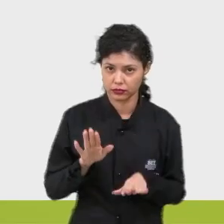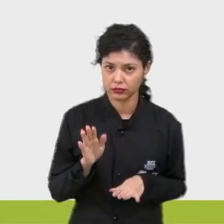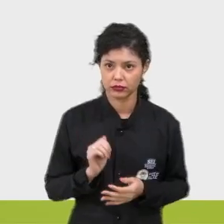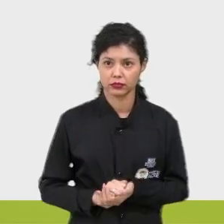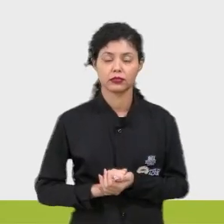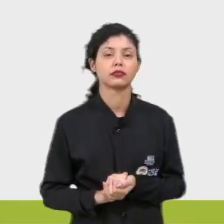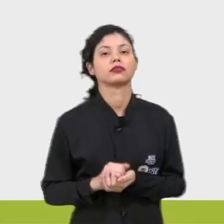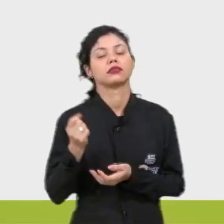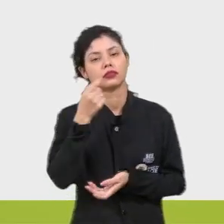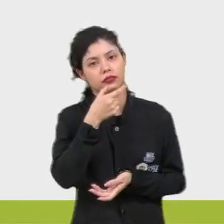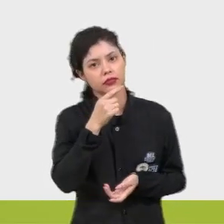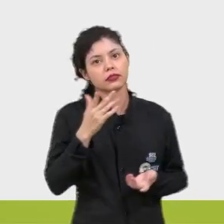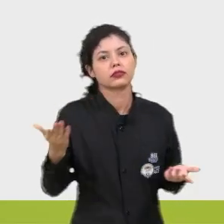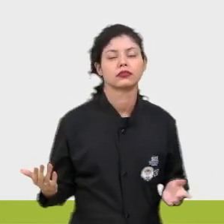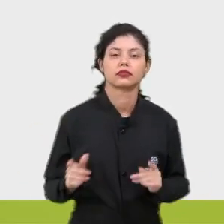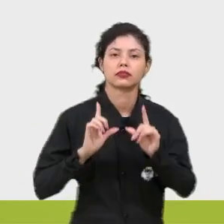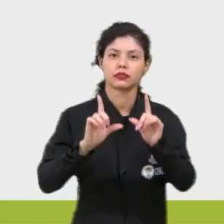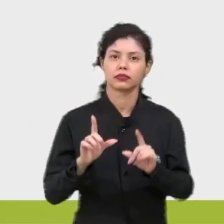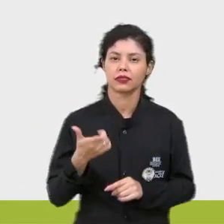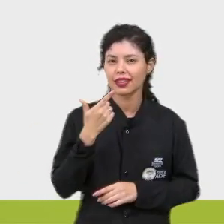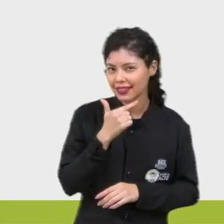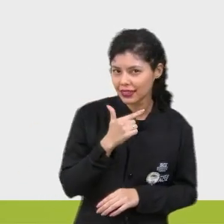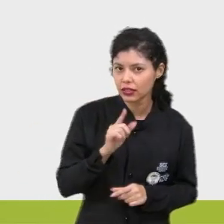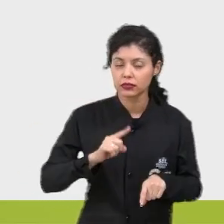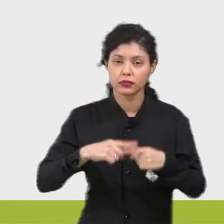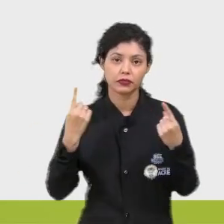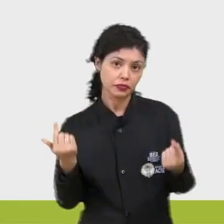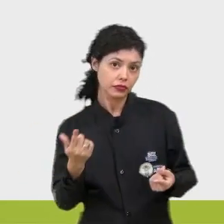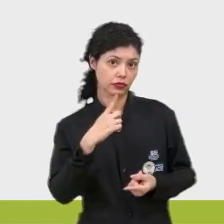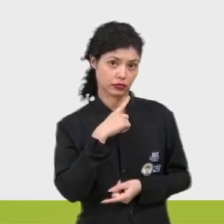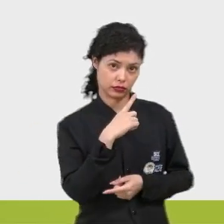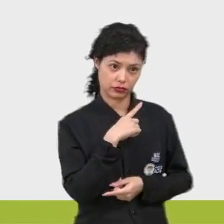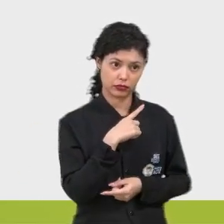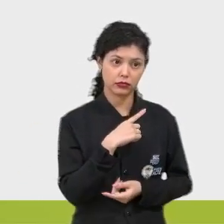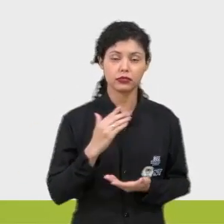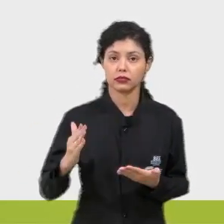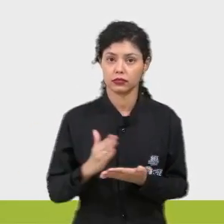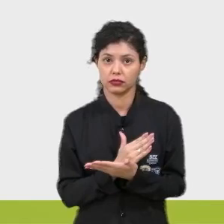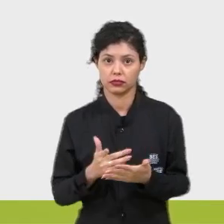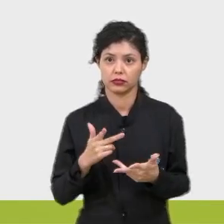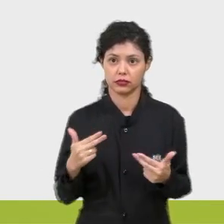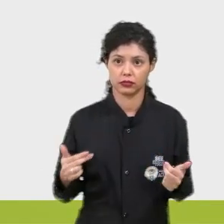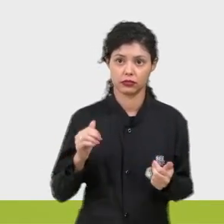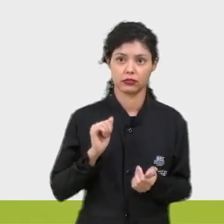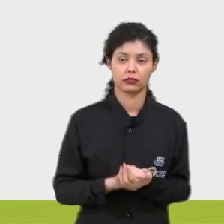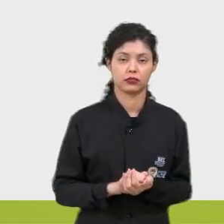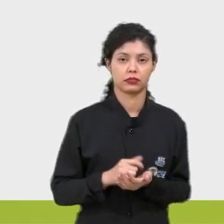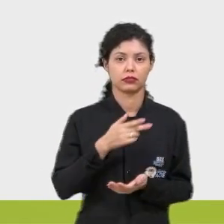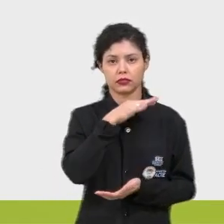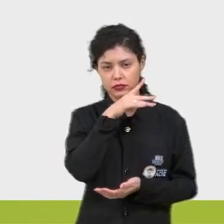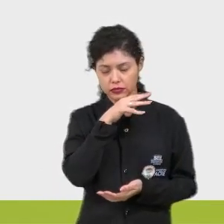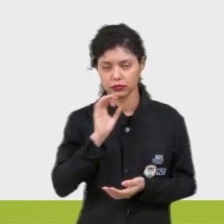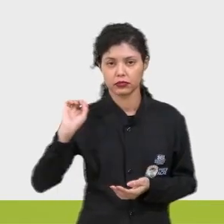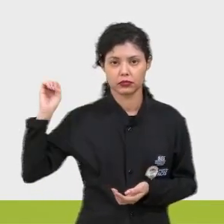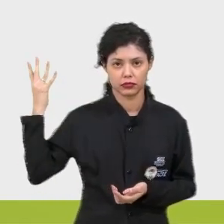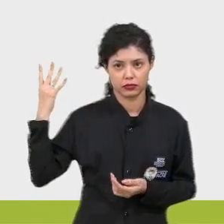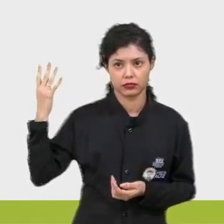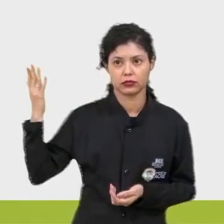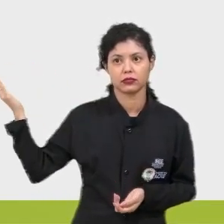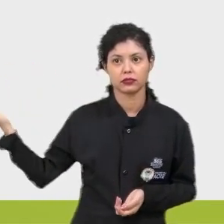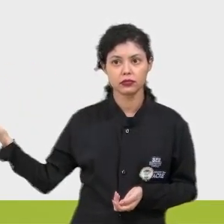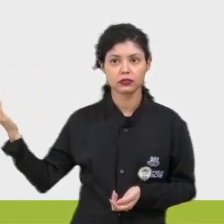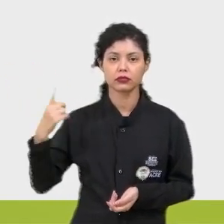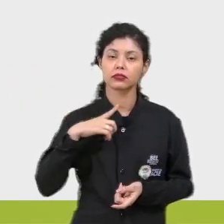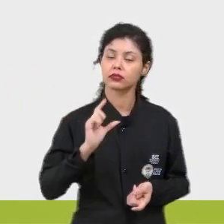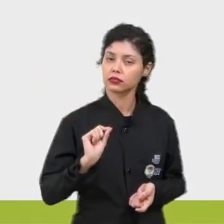falamos, humor da tirinha, não é que a tirinha é engraçada, mas que há uma quebra de expectativa. Essa quebra de expectativa, no caso dessa